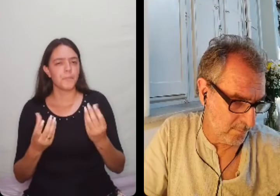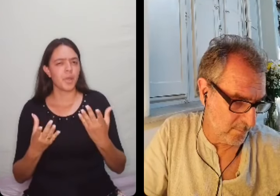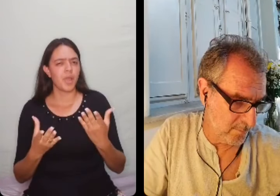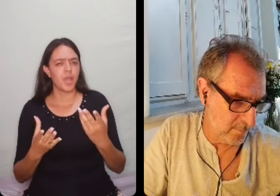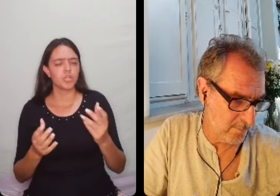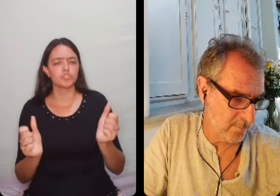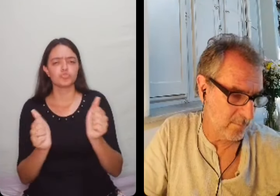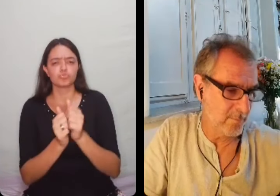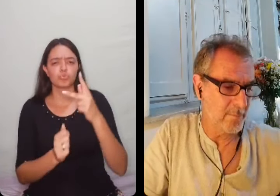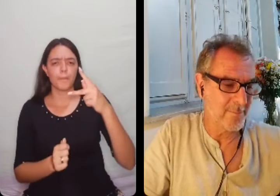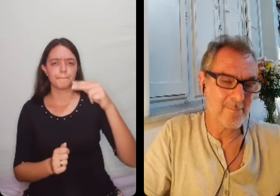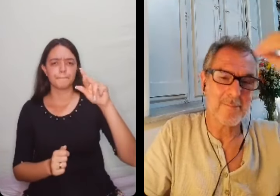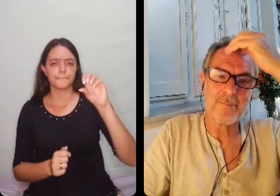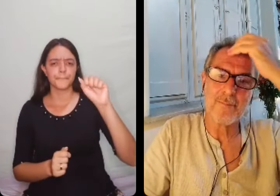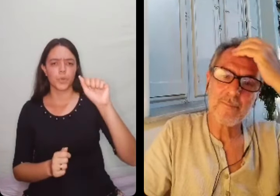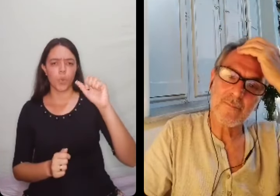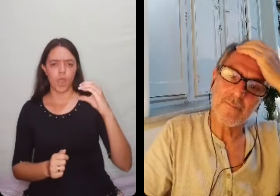pensando